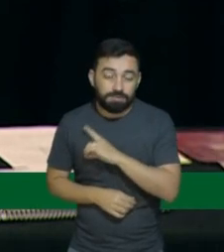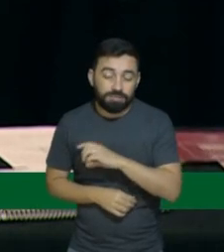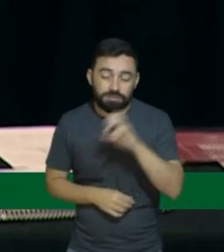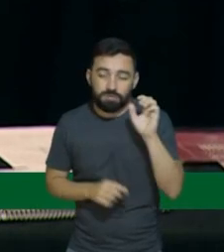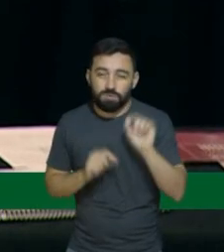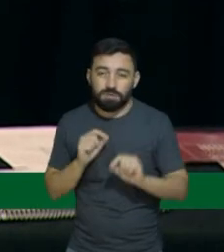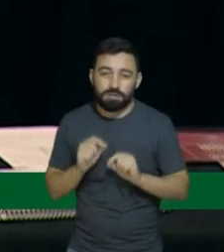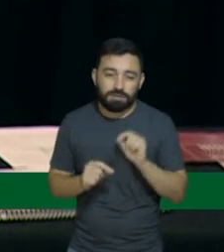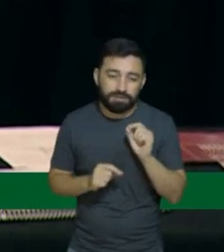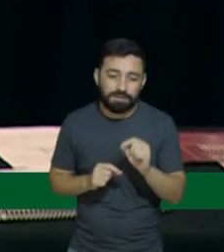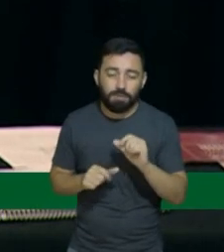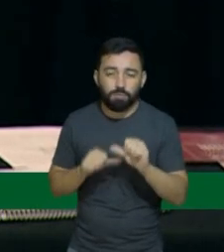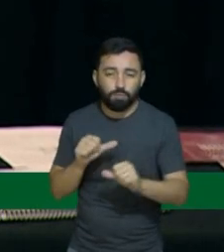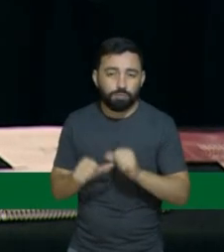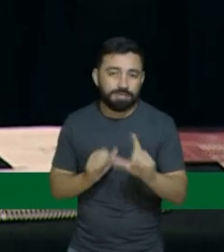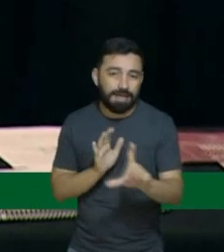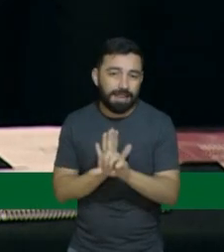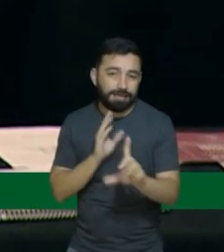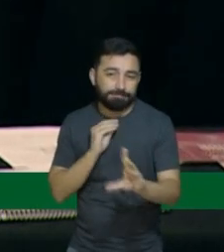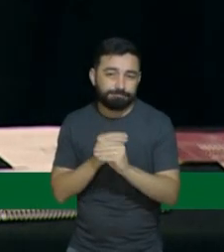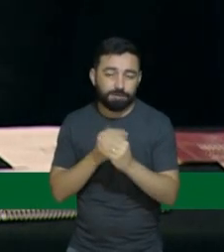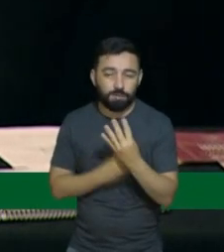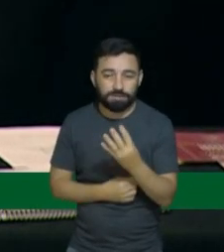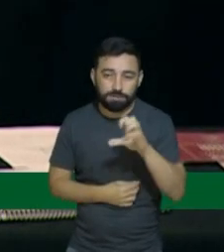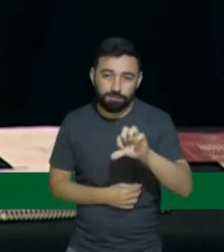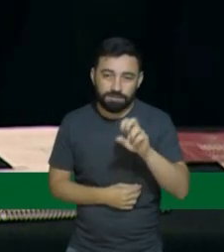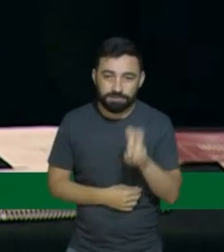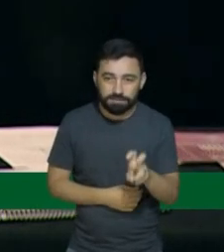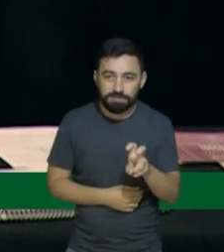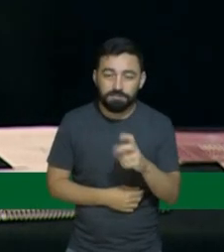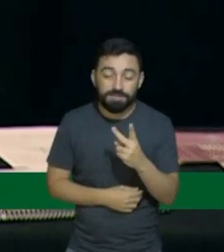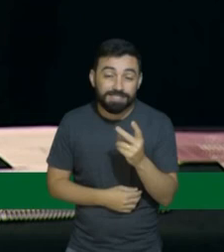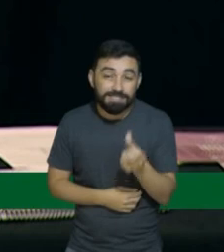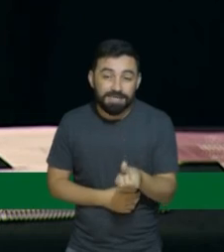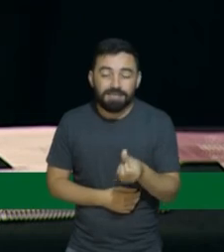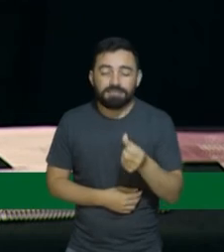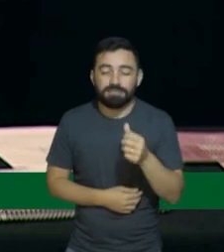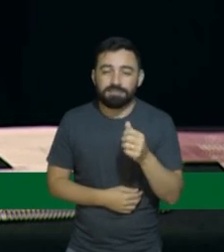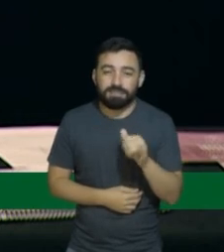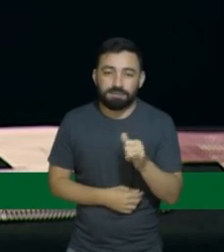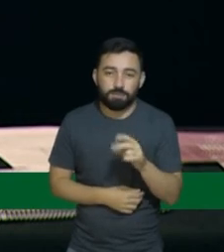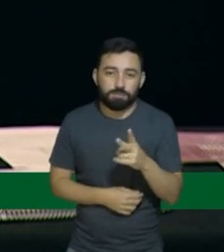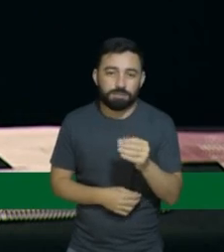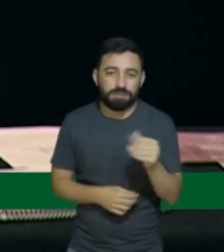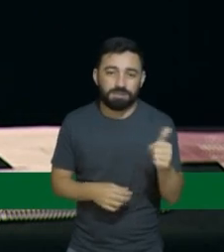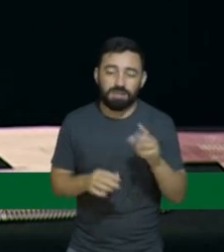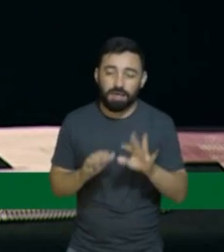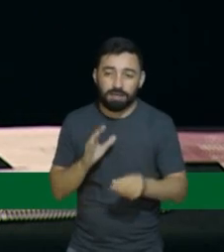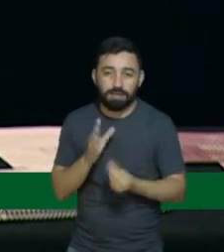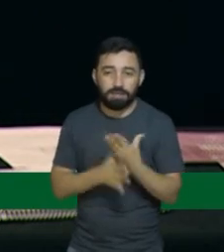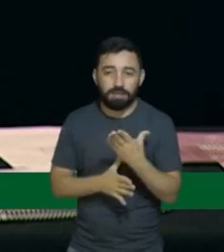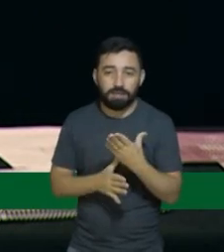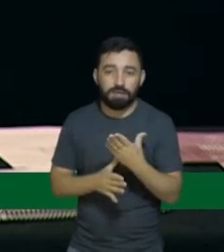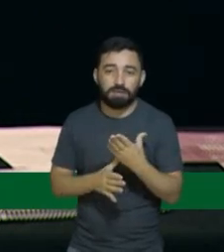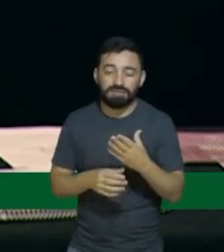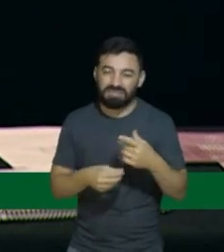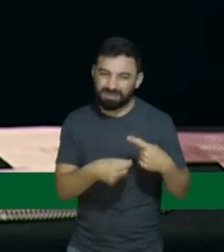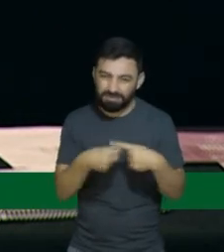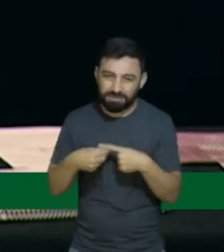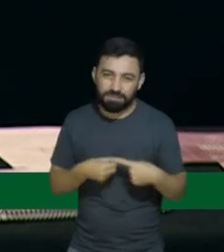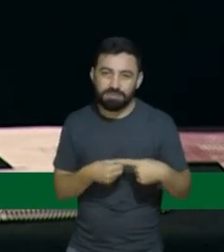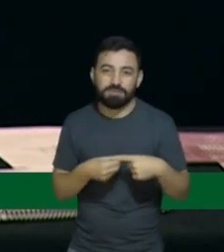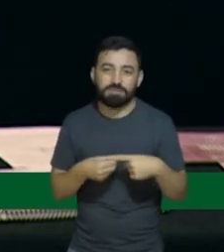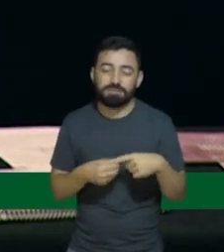complementar 495 de 26 de janeiro de 2010 que institui as regiões metropolitanas de Florianópolis do Vale do